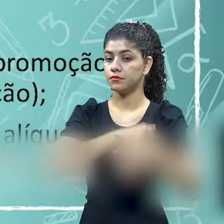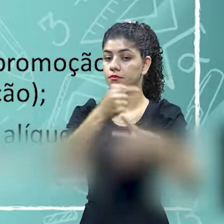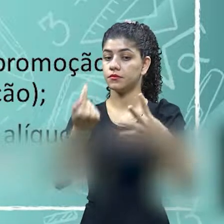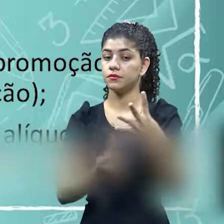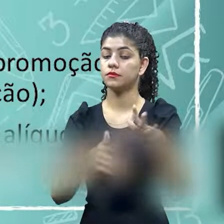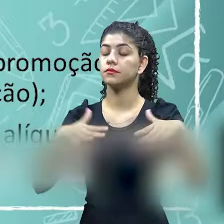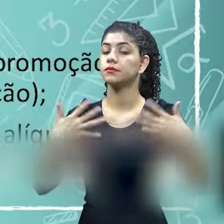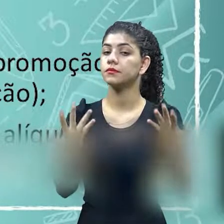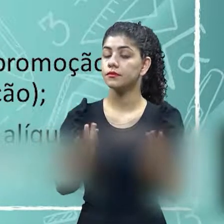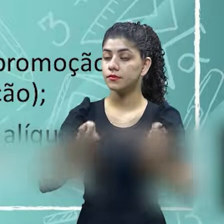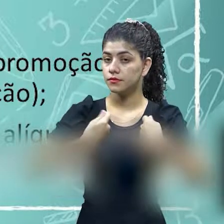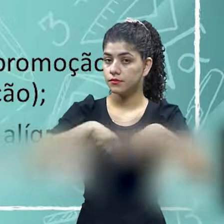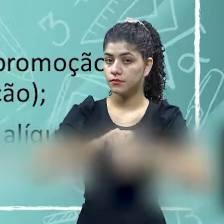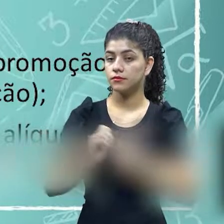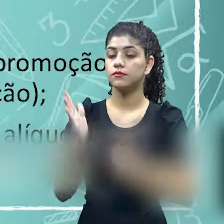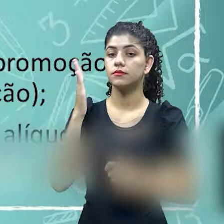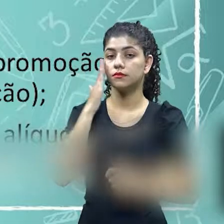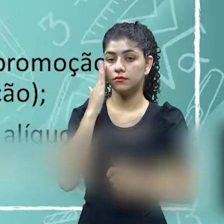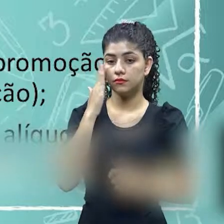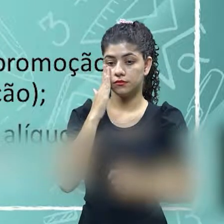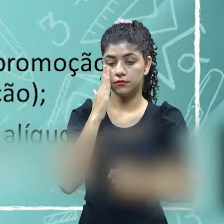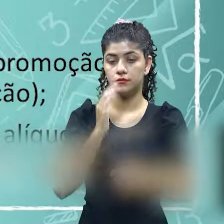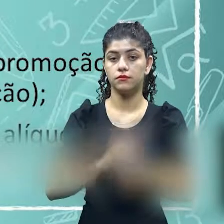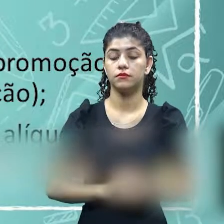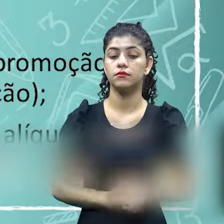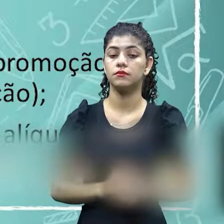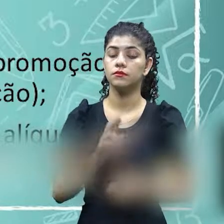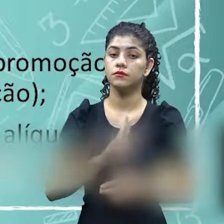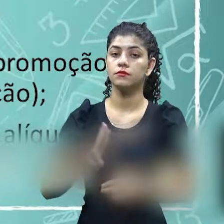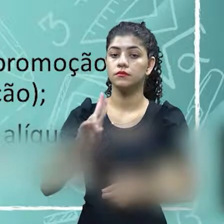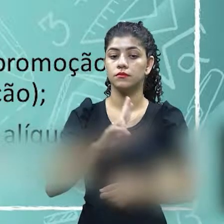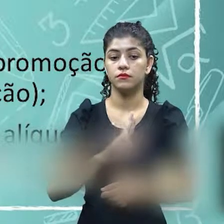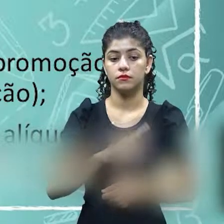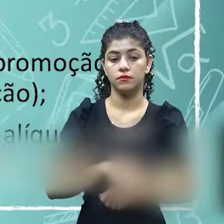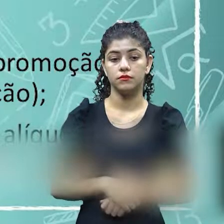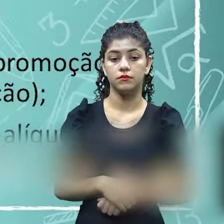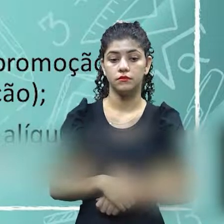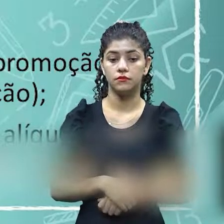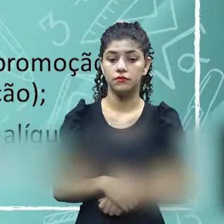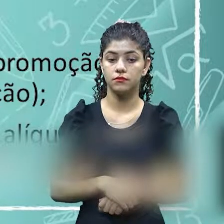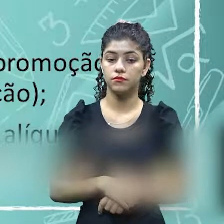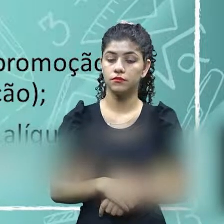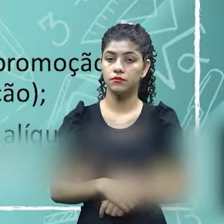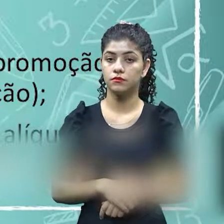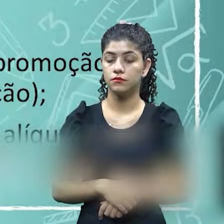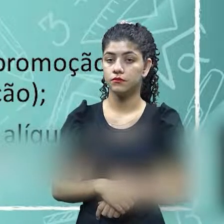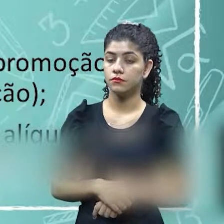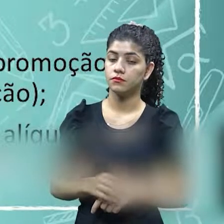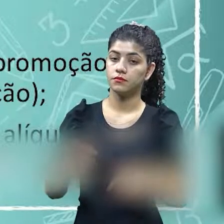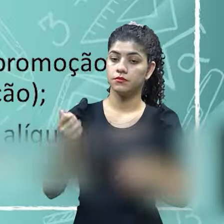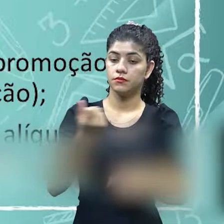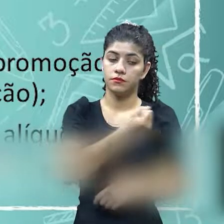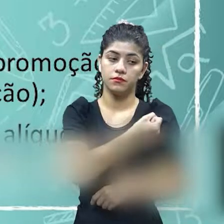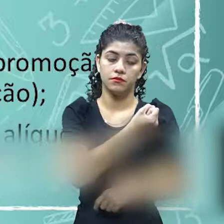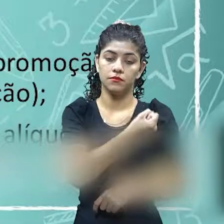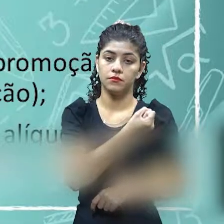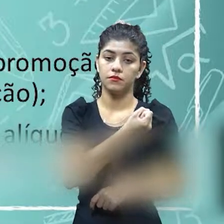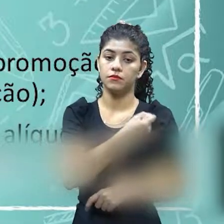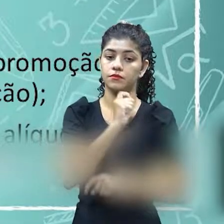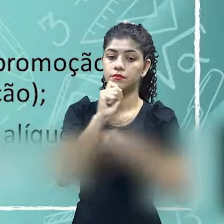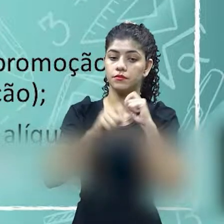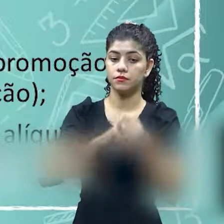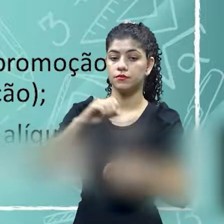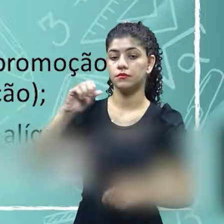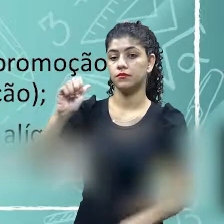critérios. Quais são os critérios que devem estar integrados dentro da utilização da TEC? Pequeno número de alíquotas, ou seja, ela veio